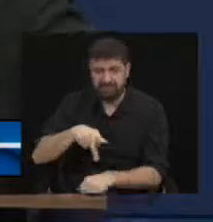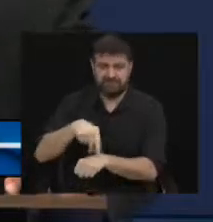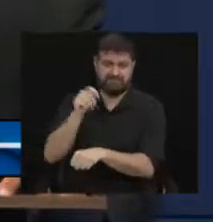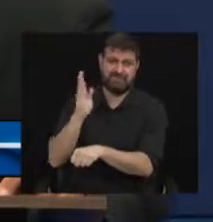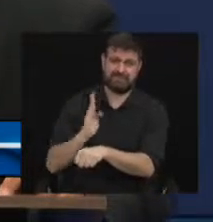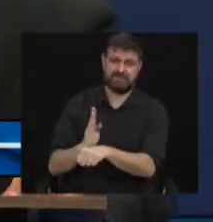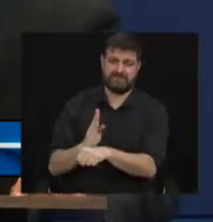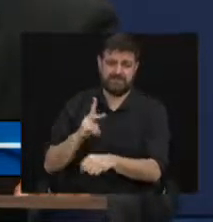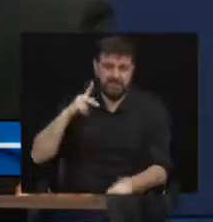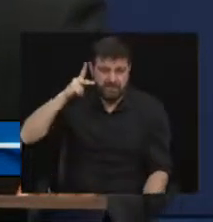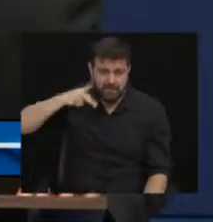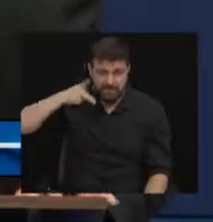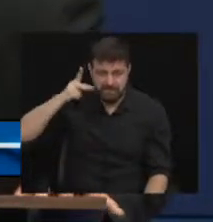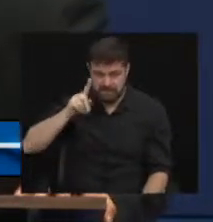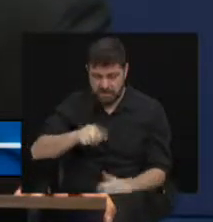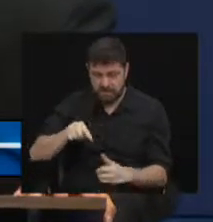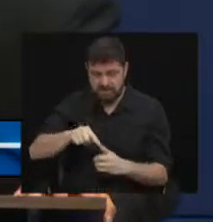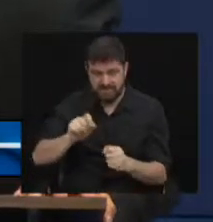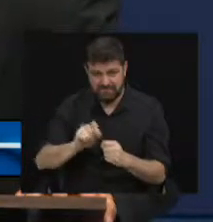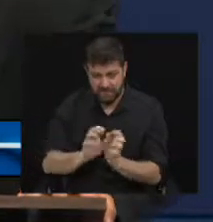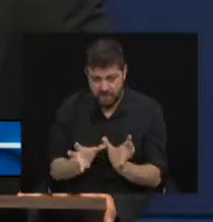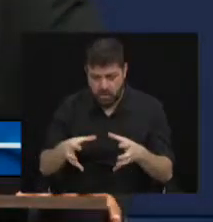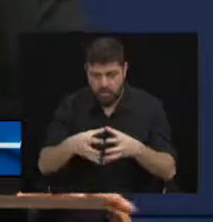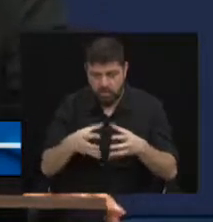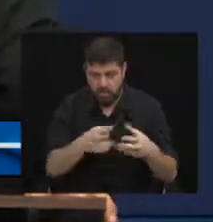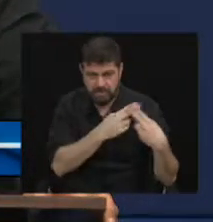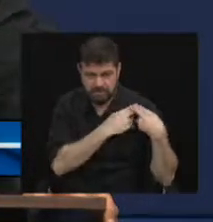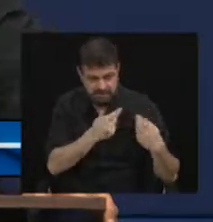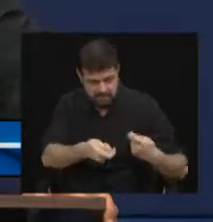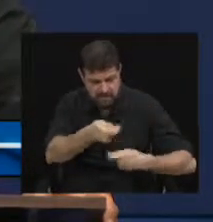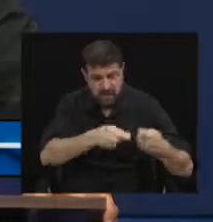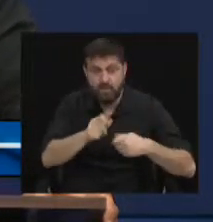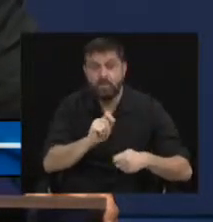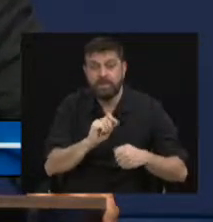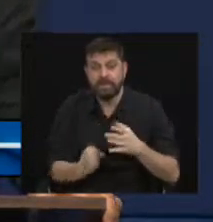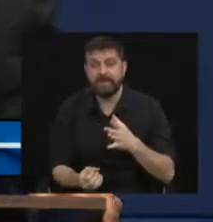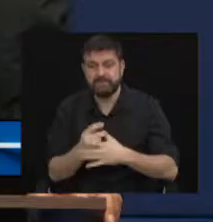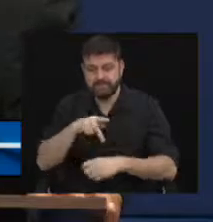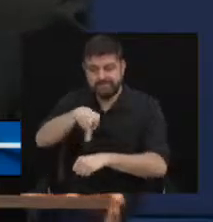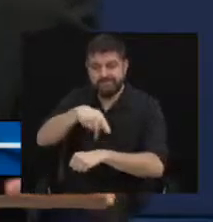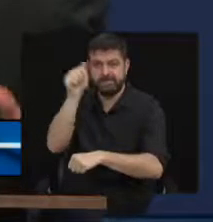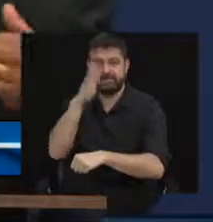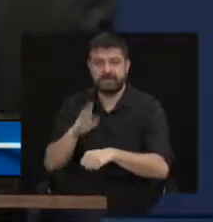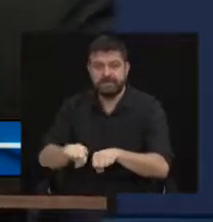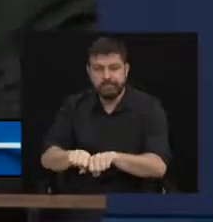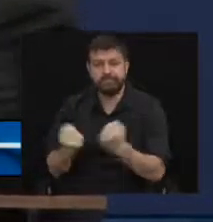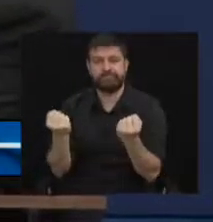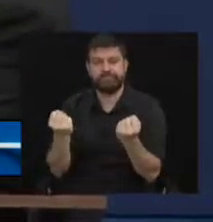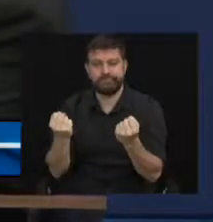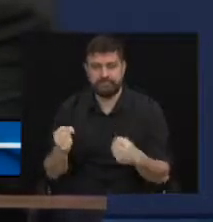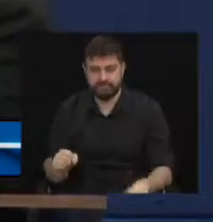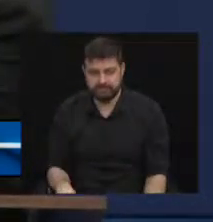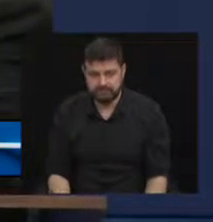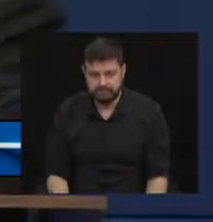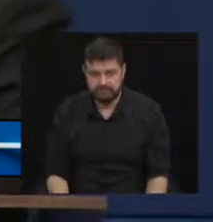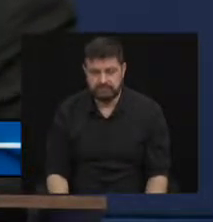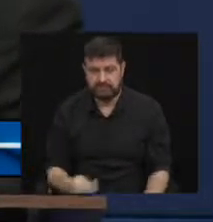ele dizendo para mim que ele não sabia nem como parar a fábrica, porque não tem recurso para pagar os trabalhadores se ele